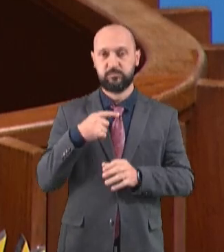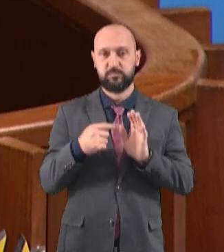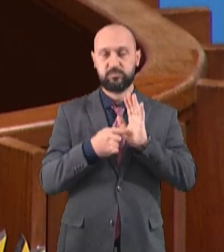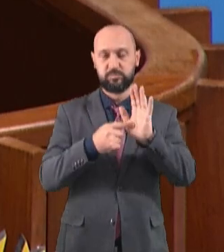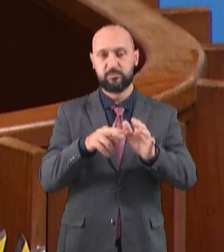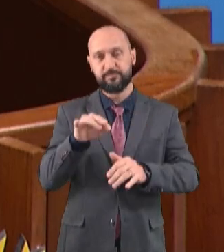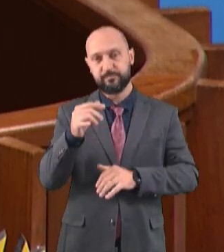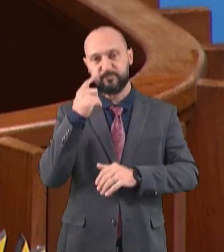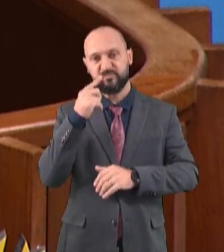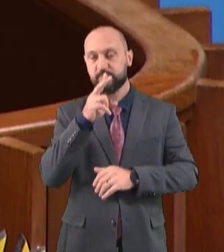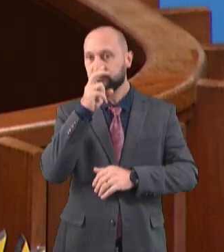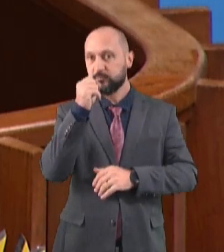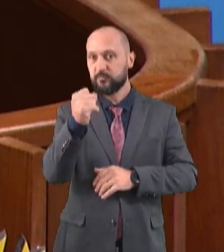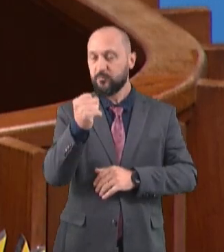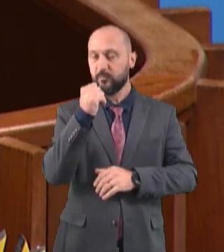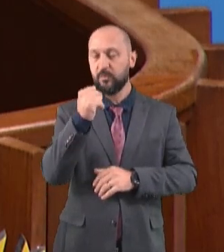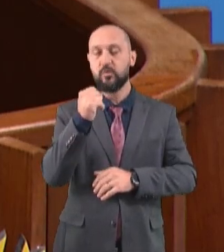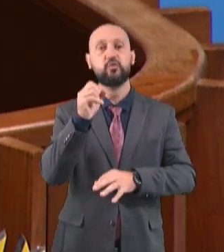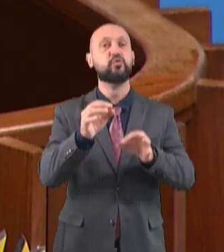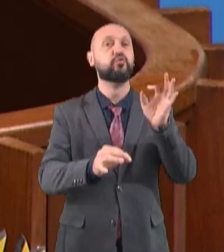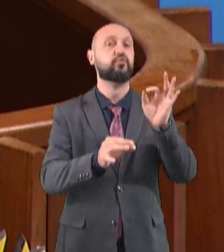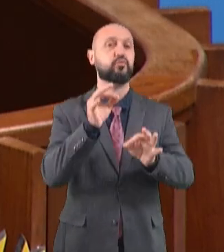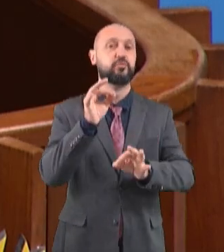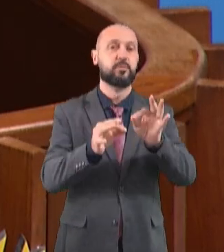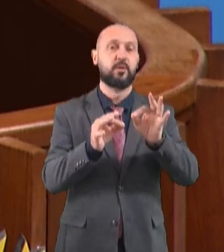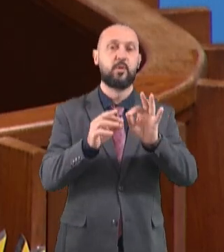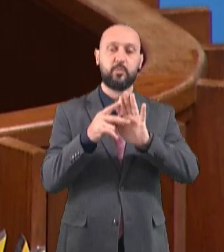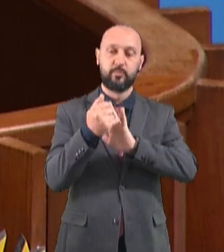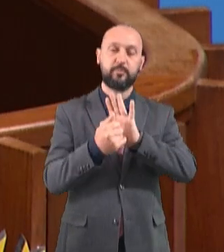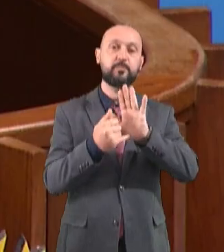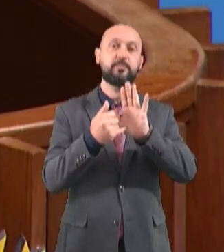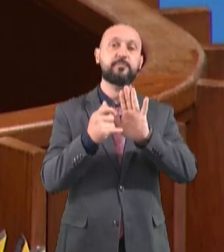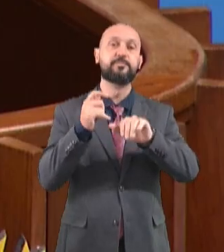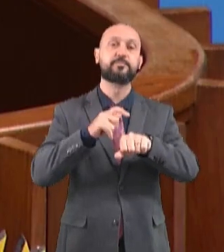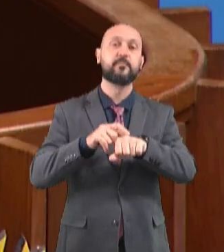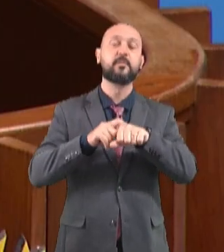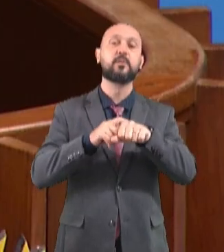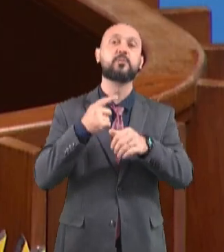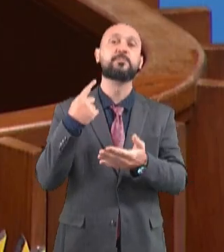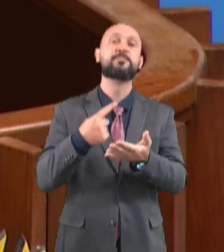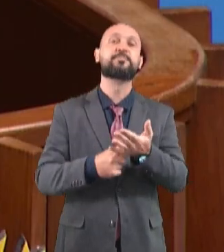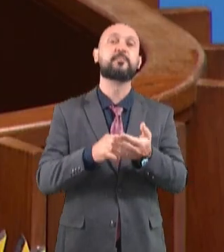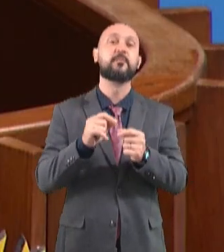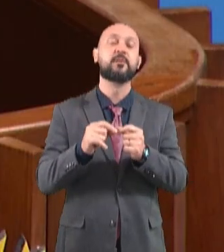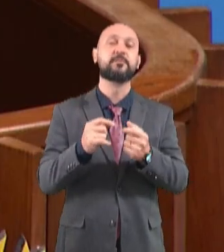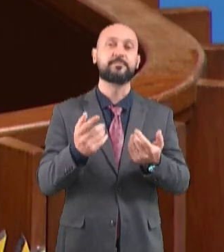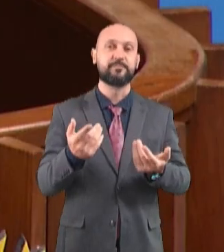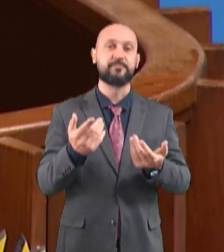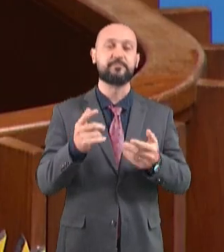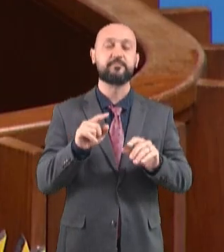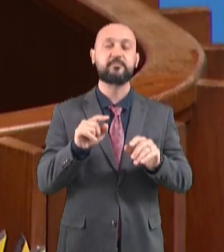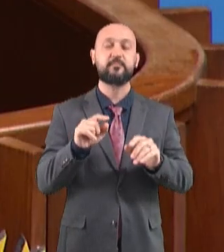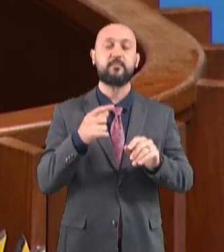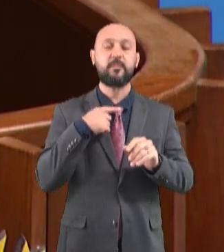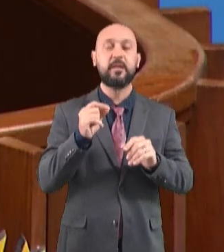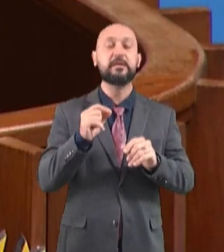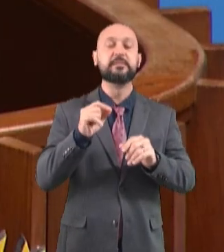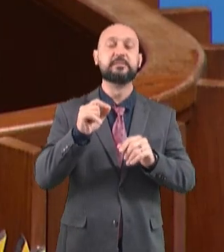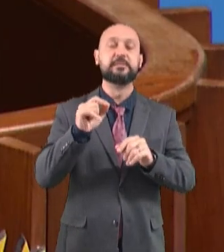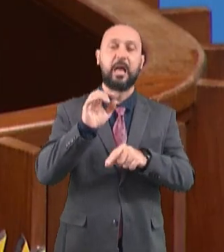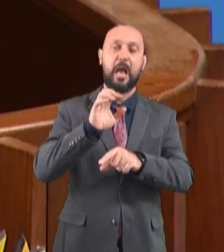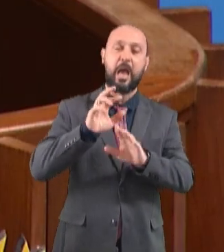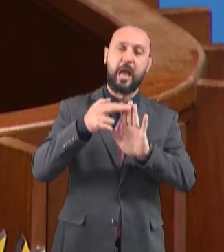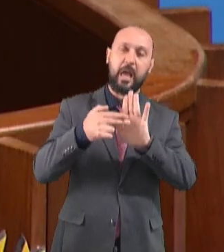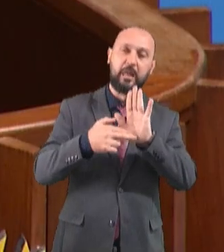vai dar robustez jurídica ao projeto ao estabelecer essa normativa estadual